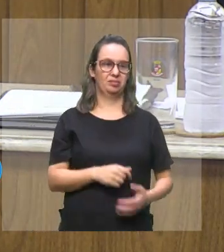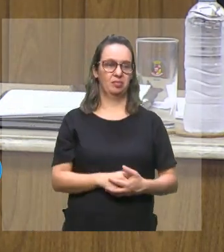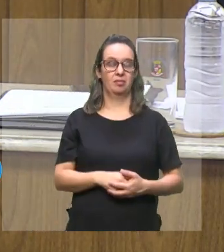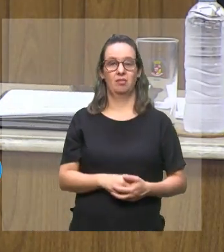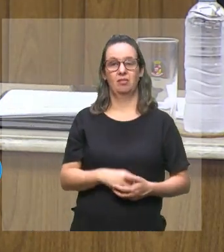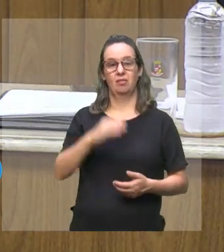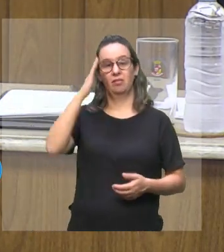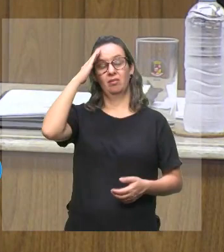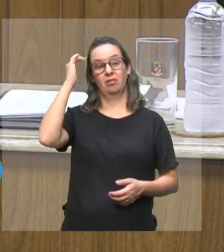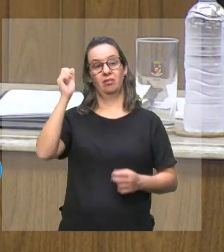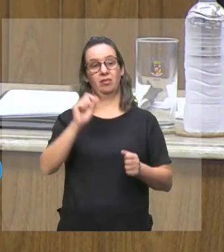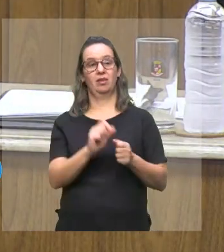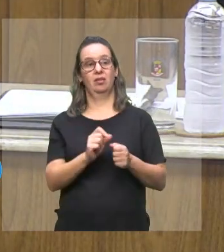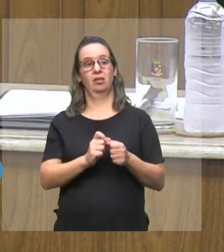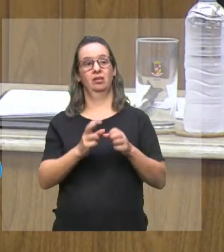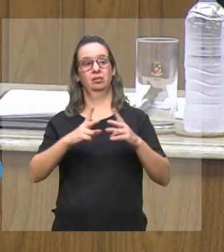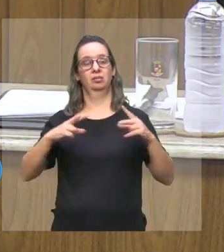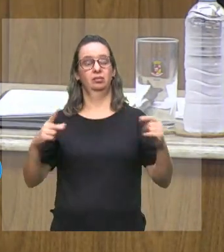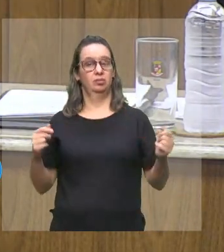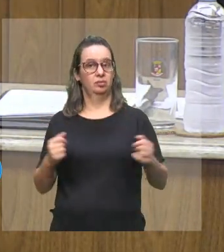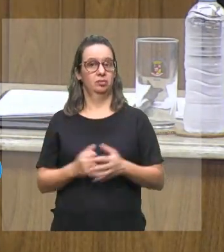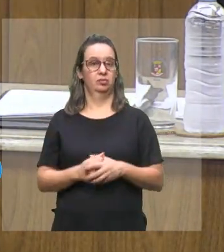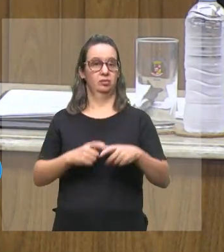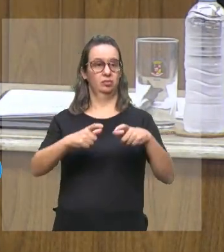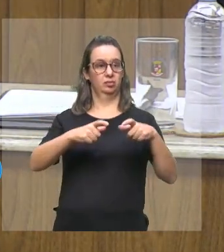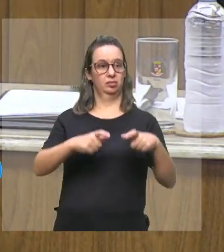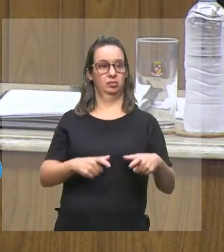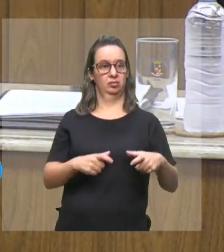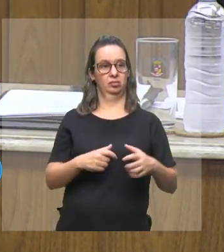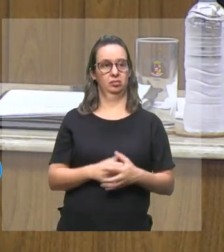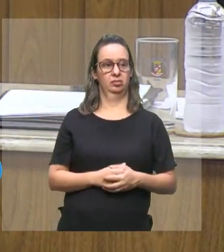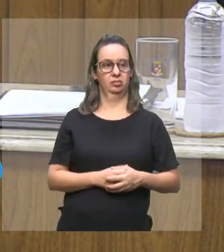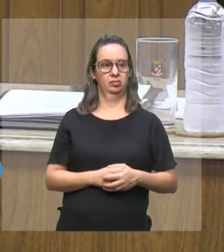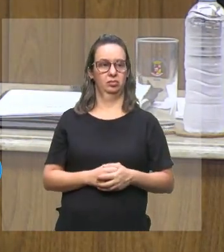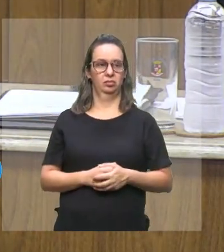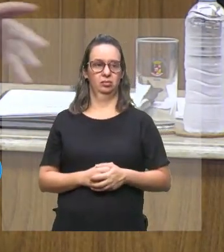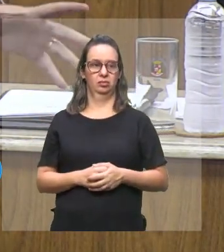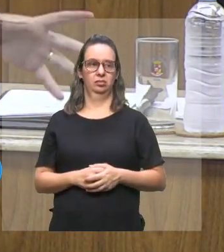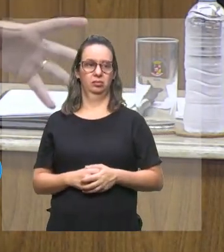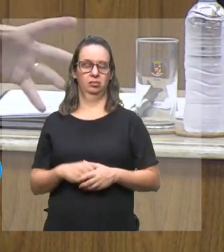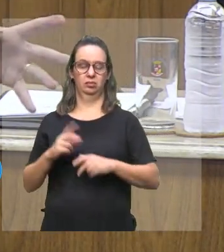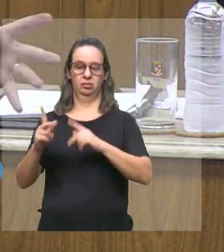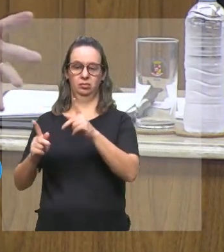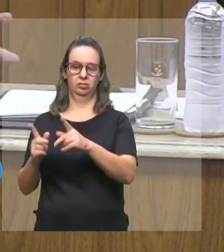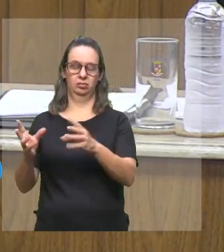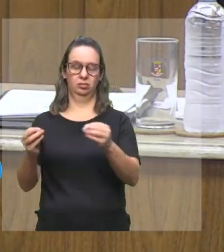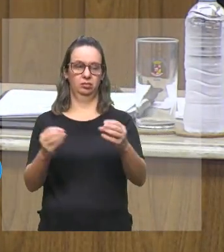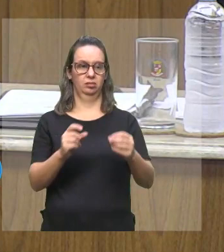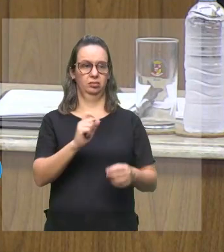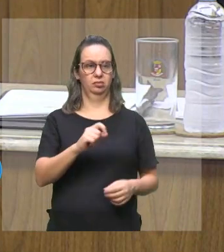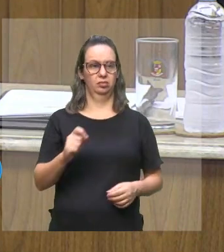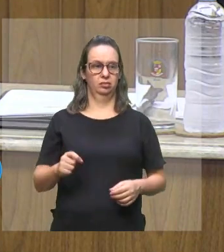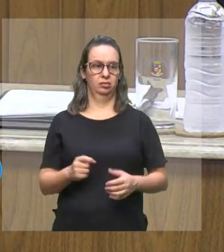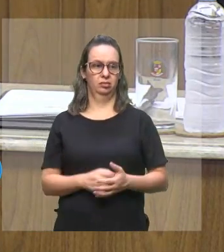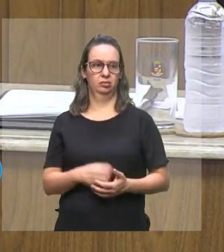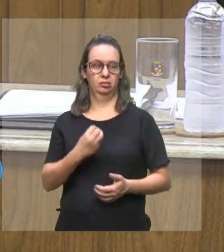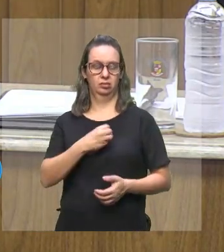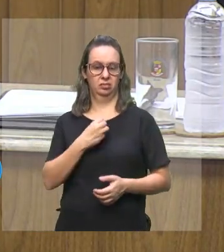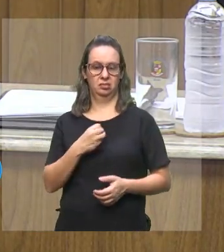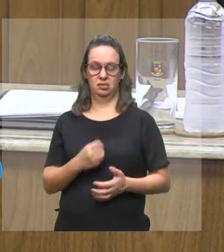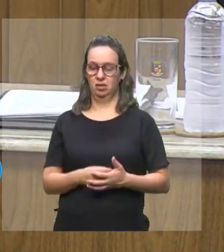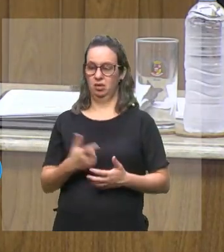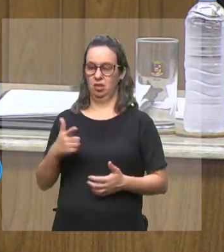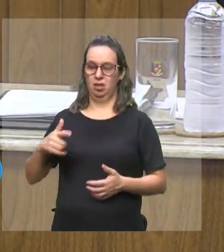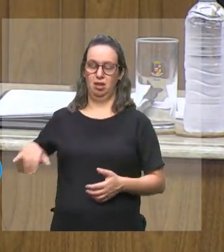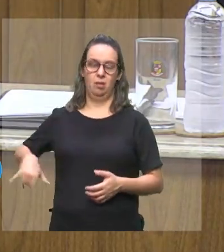alguma coisa de maneira urgente naquele espaço, para que a população que mora ali não sofra as